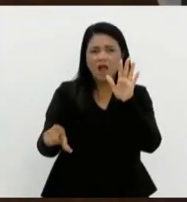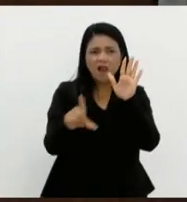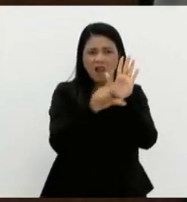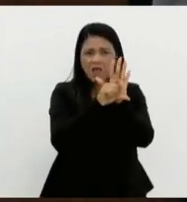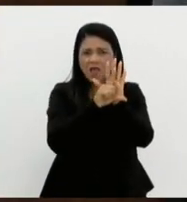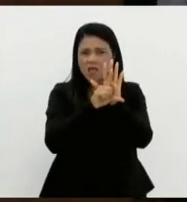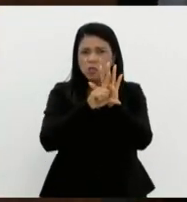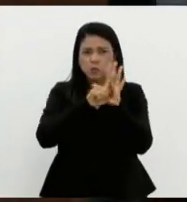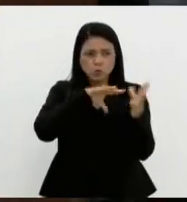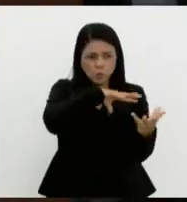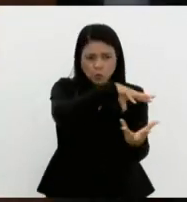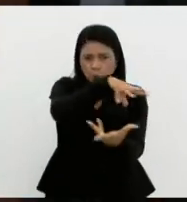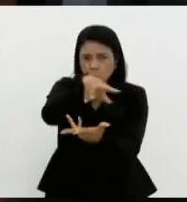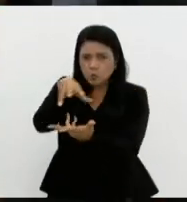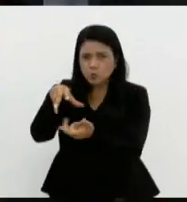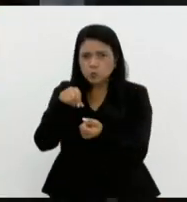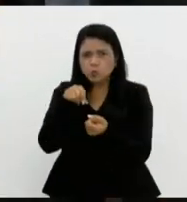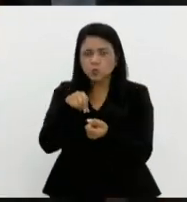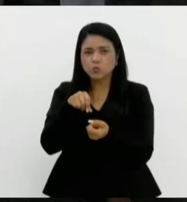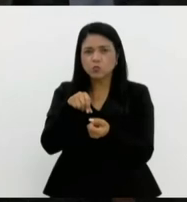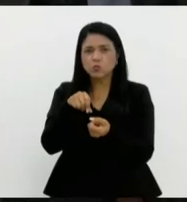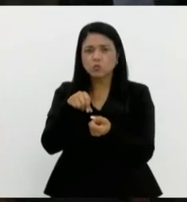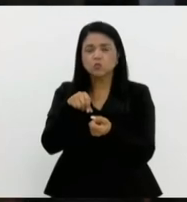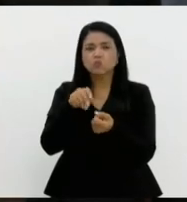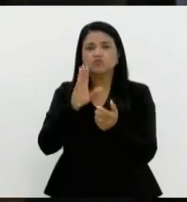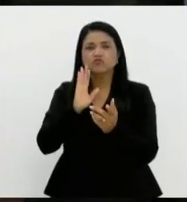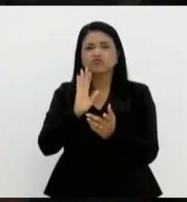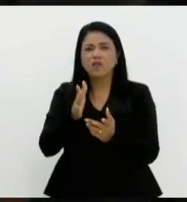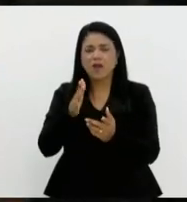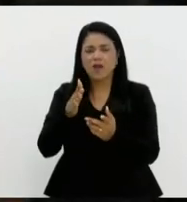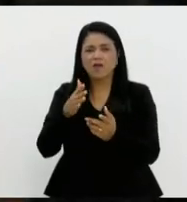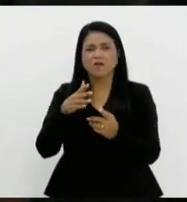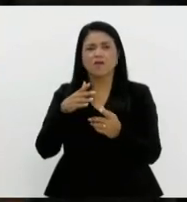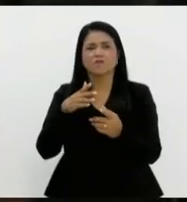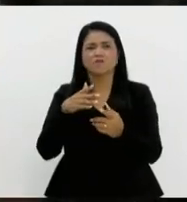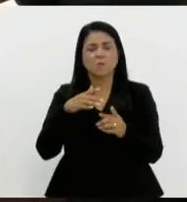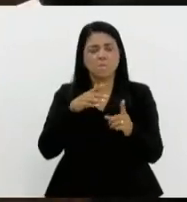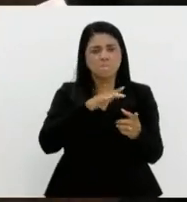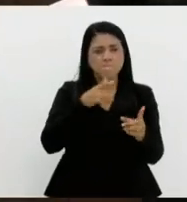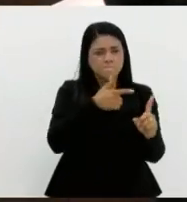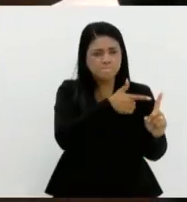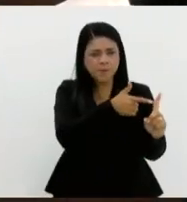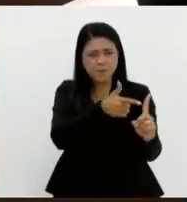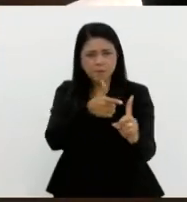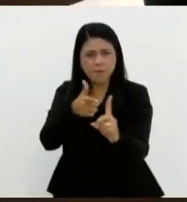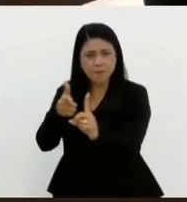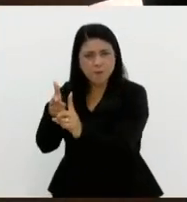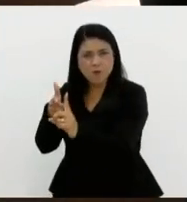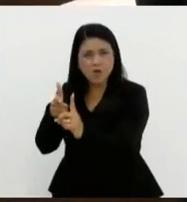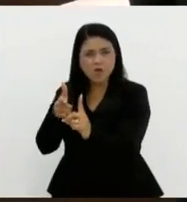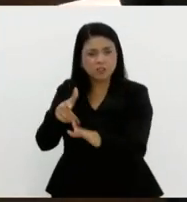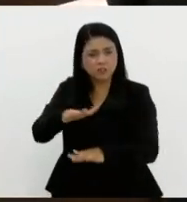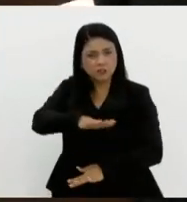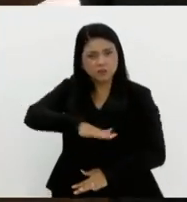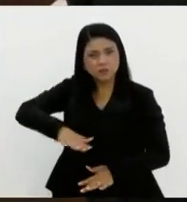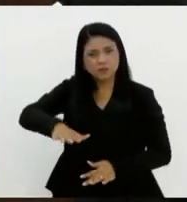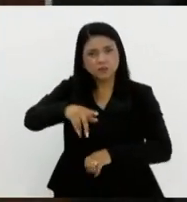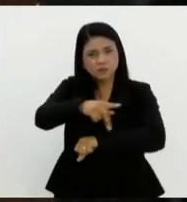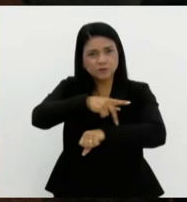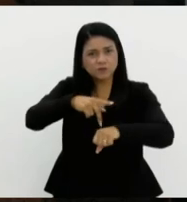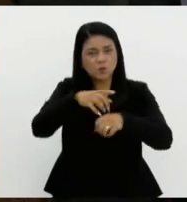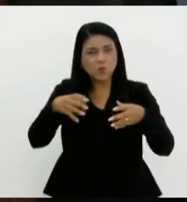internacionais, por ter sido atacado em seu território pelo grupo